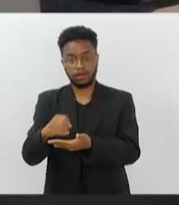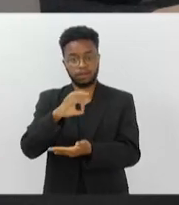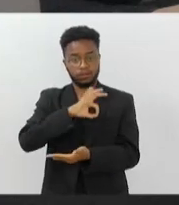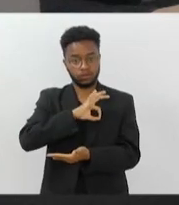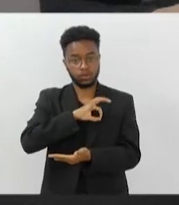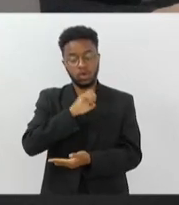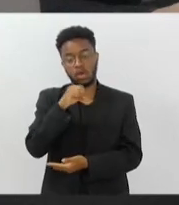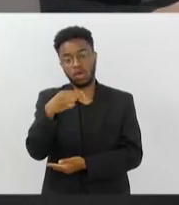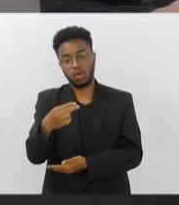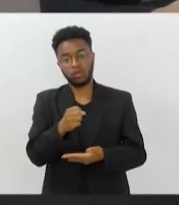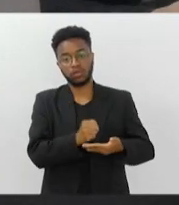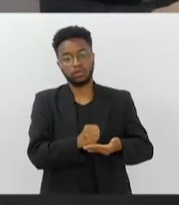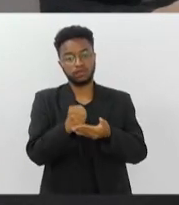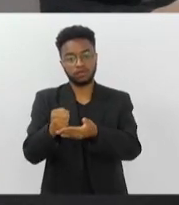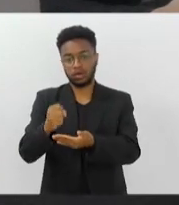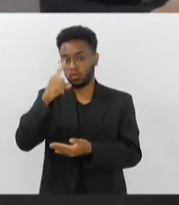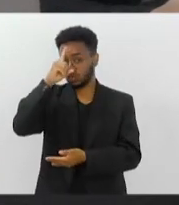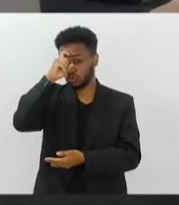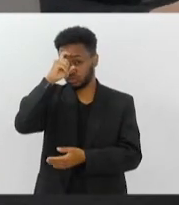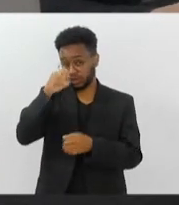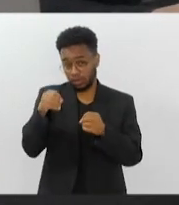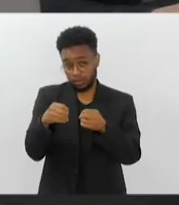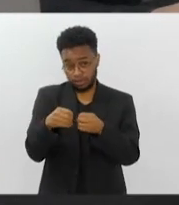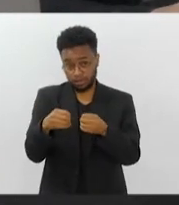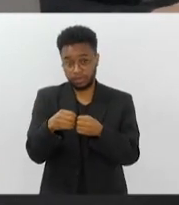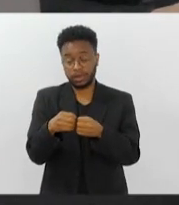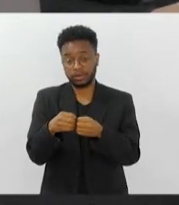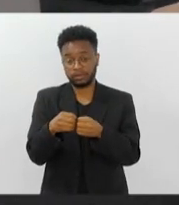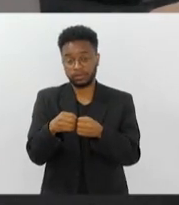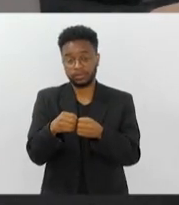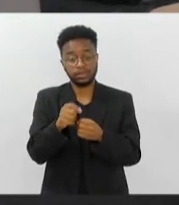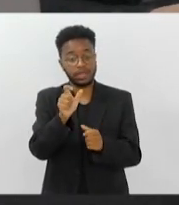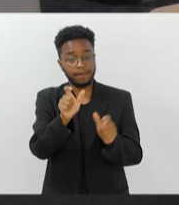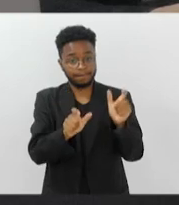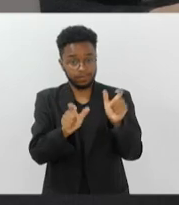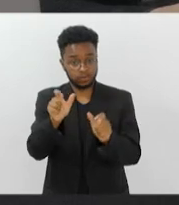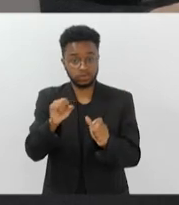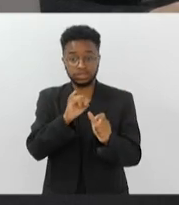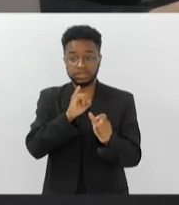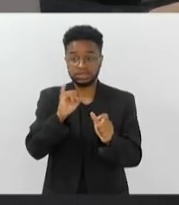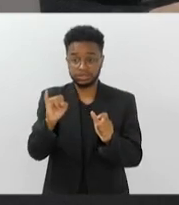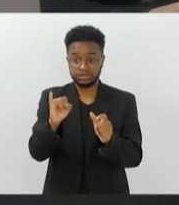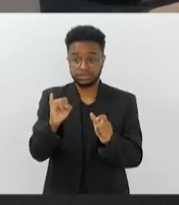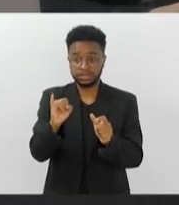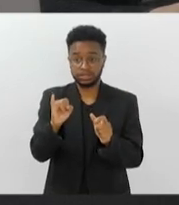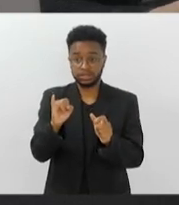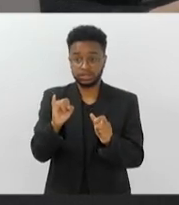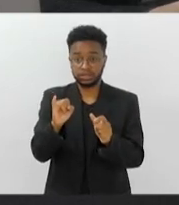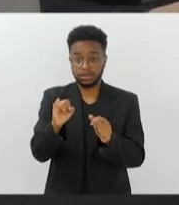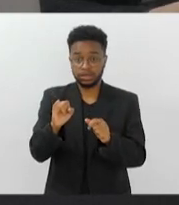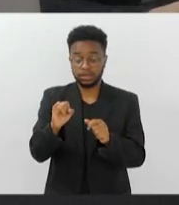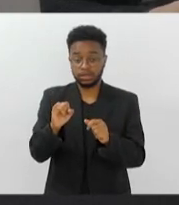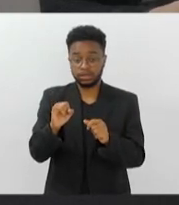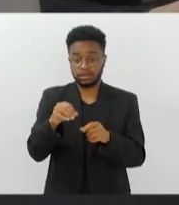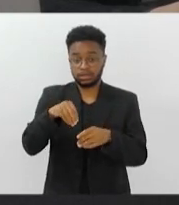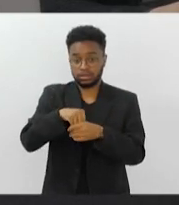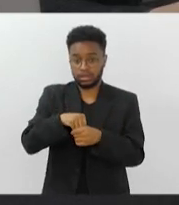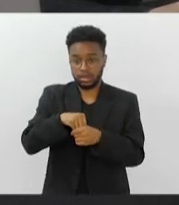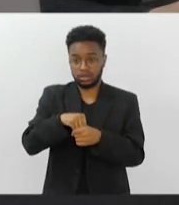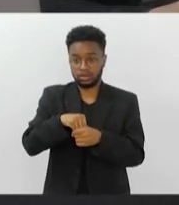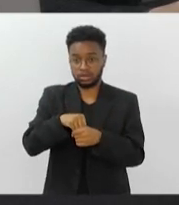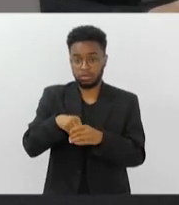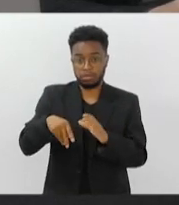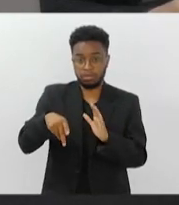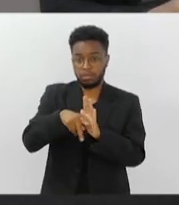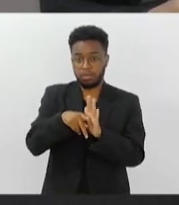ou unidade de saúde mais próxima os passageiros que encontrem-se no seu veículo